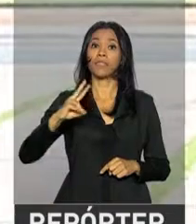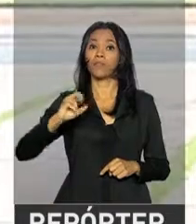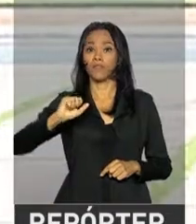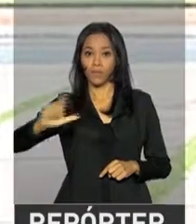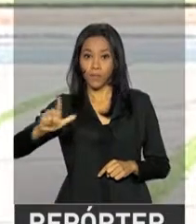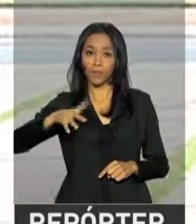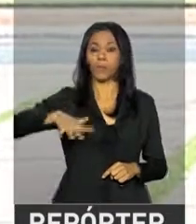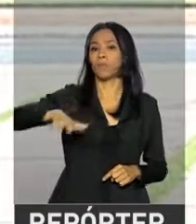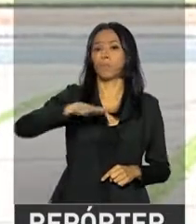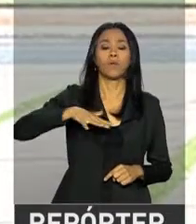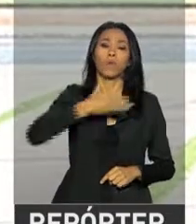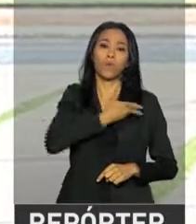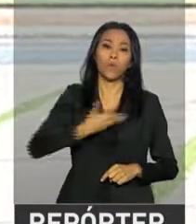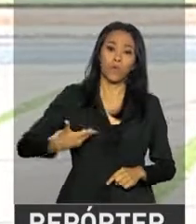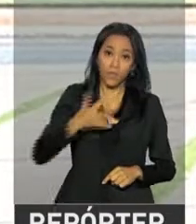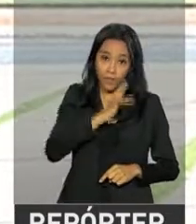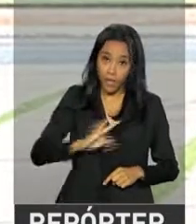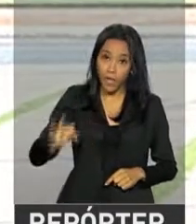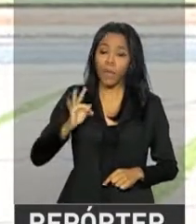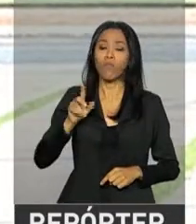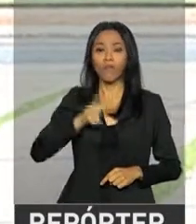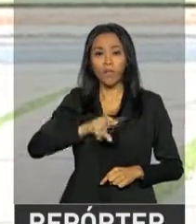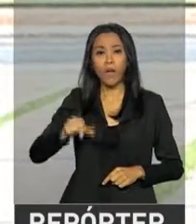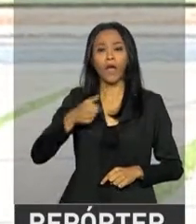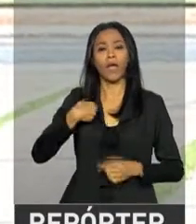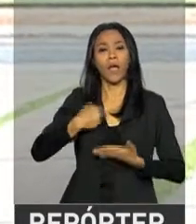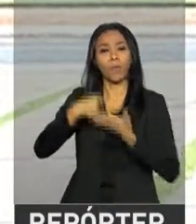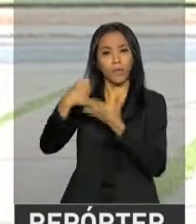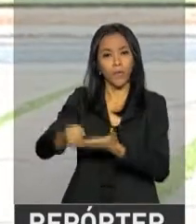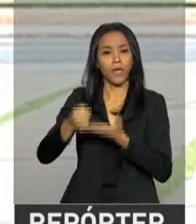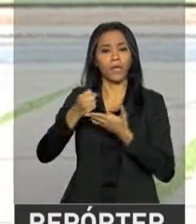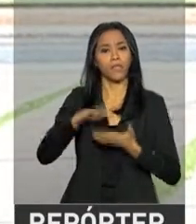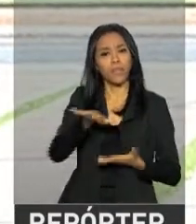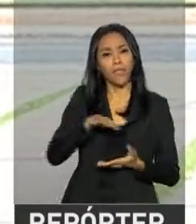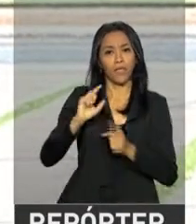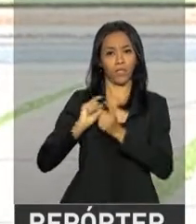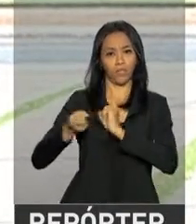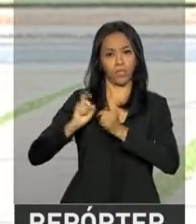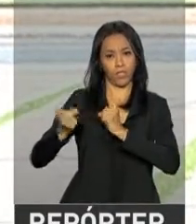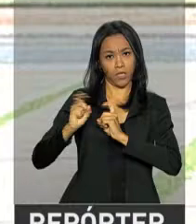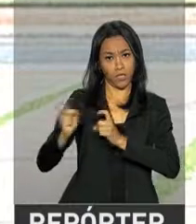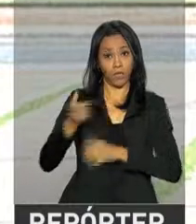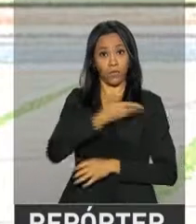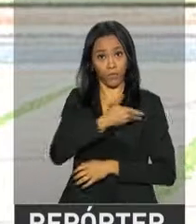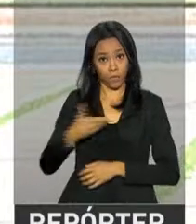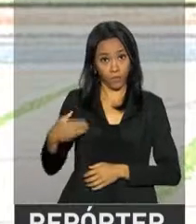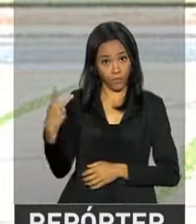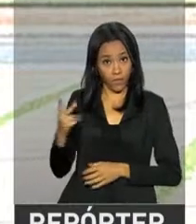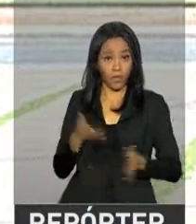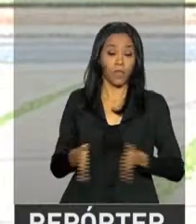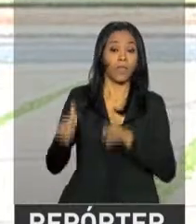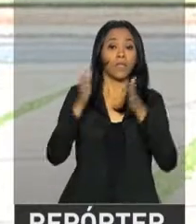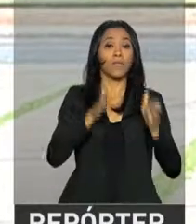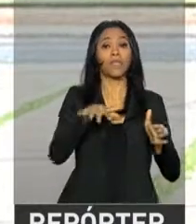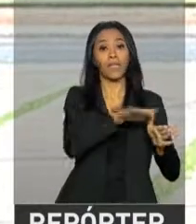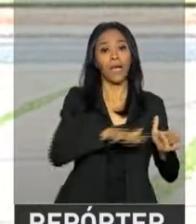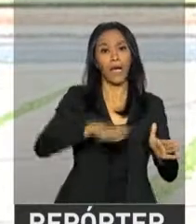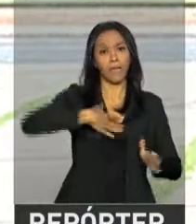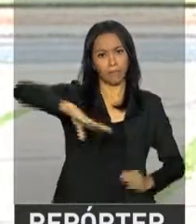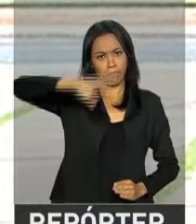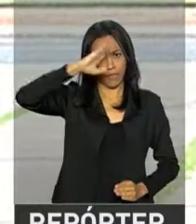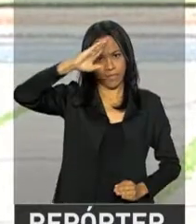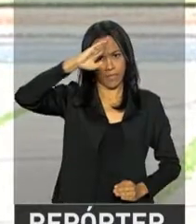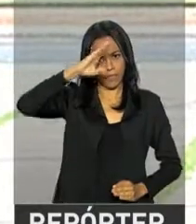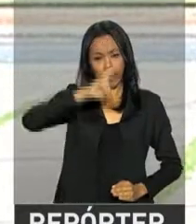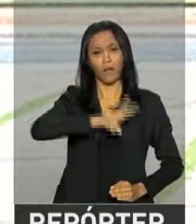intervir nas questões administrativas da segurança pública do Rio de Janeiro. Já no âmbito militar, a operação vai seguir o